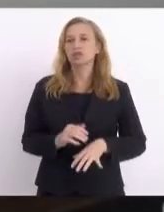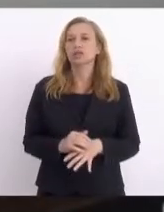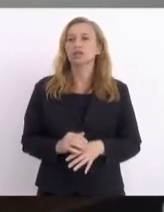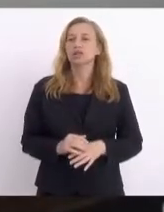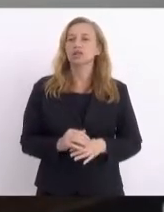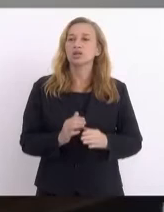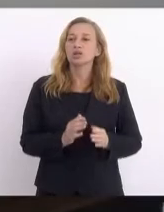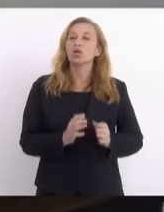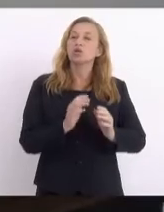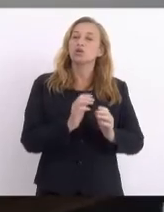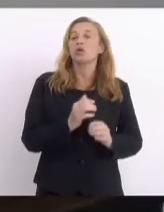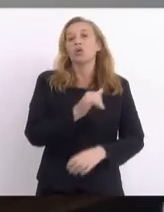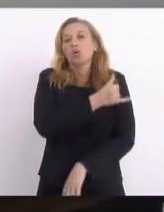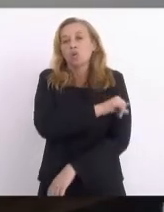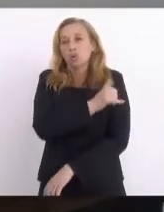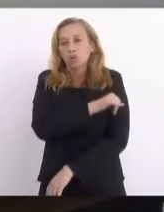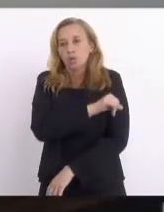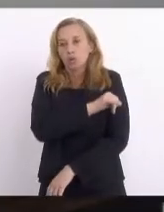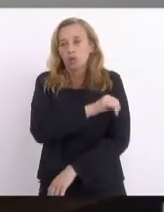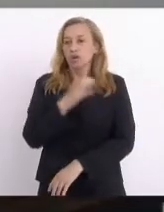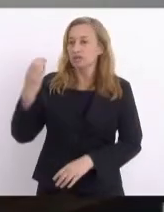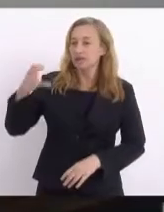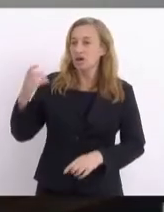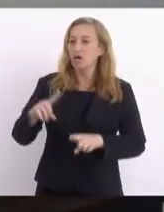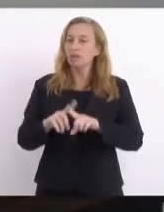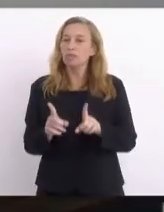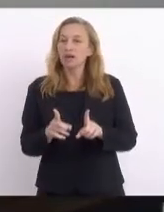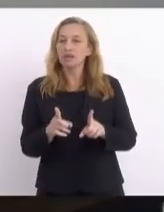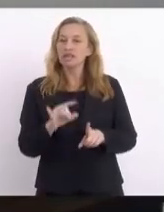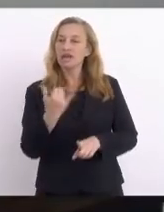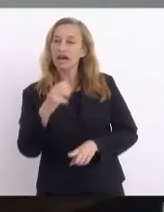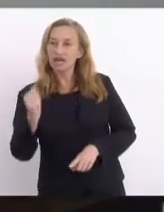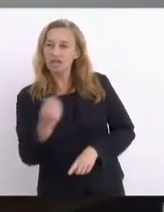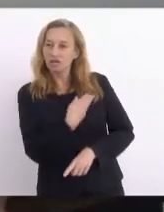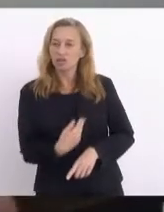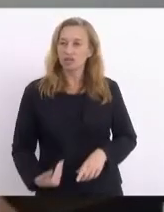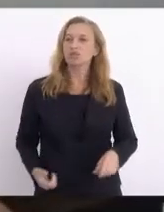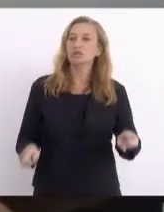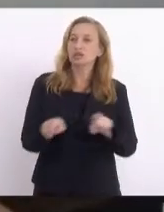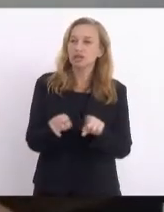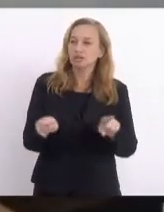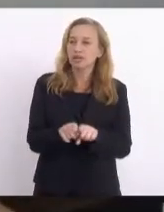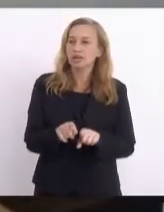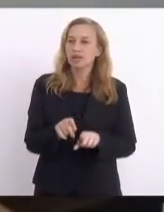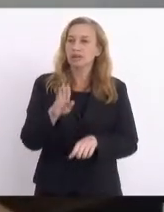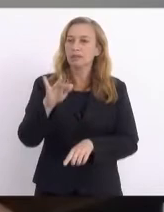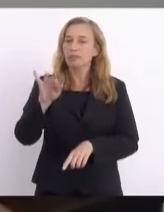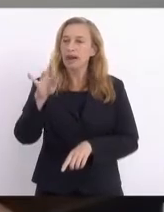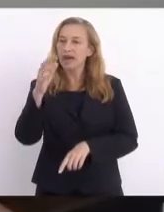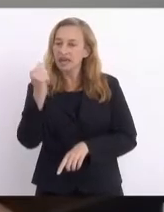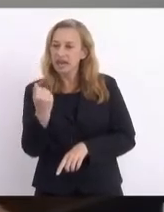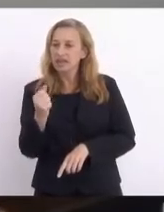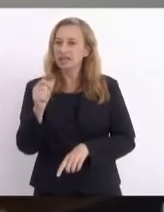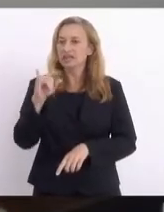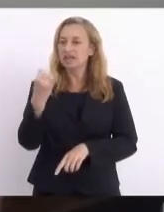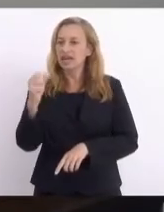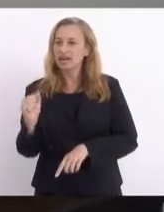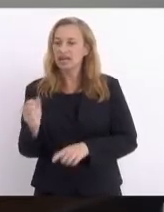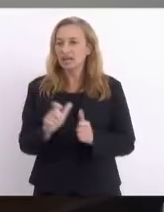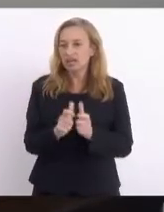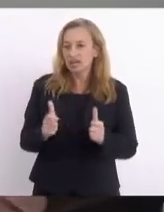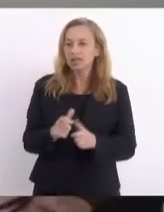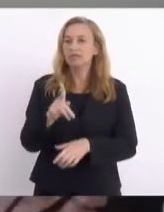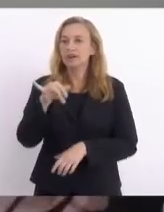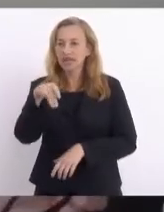eixo Rio-Niterói, que é o eixo principal, mas no eixo da Ilha do Governador e no eixo também da Baía da Ilha Grande e certamente de Paquetá, como eu